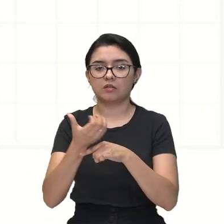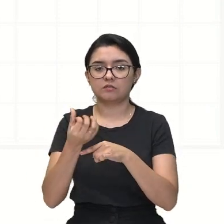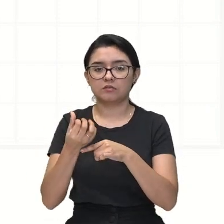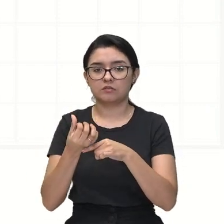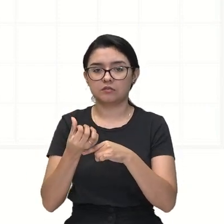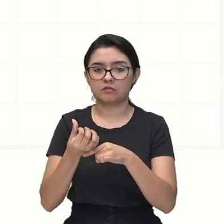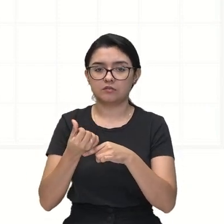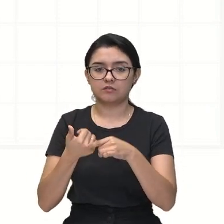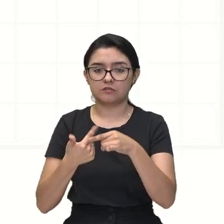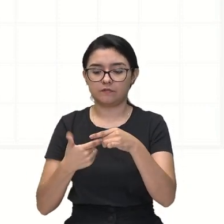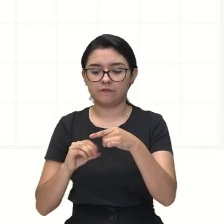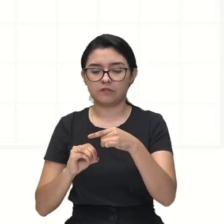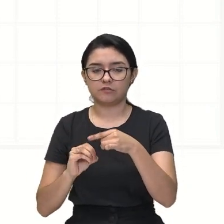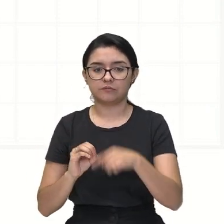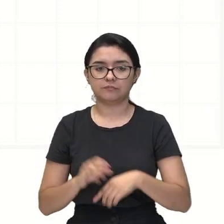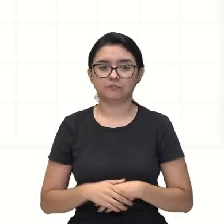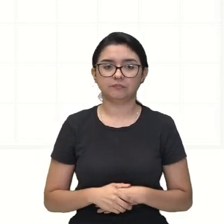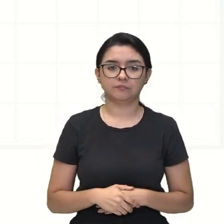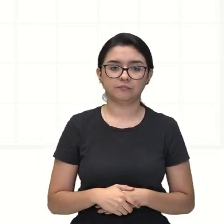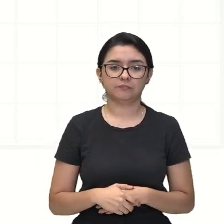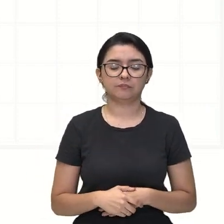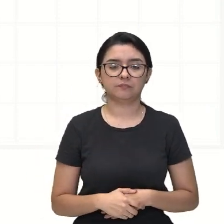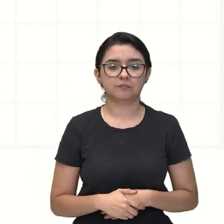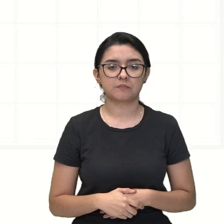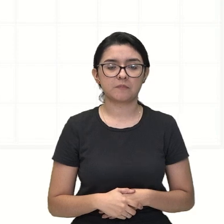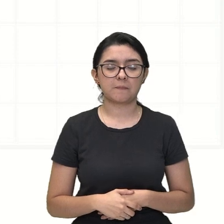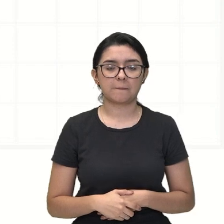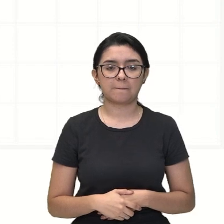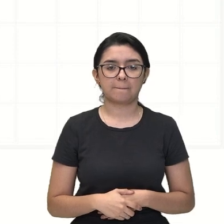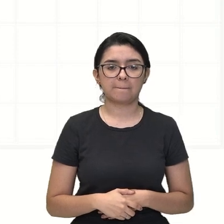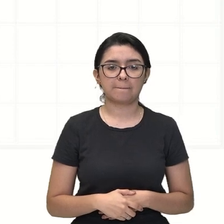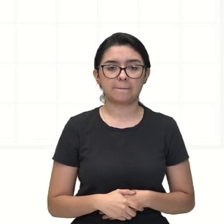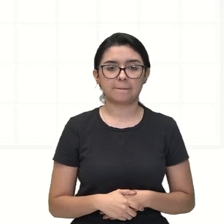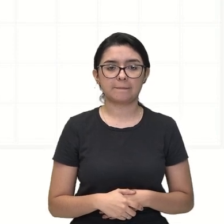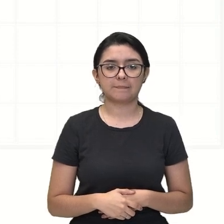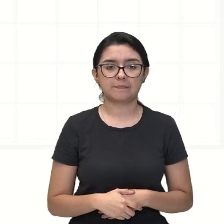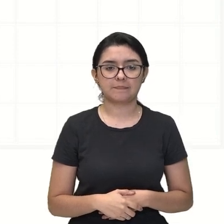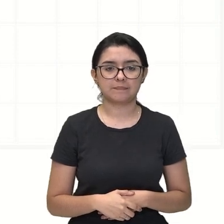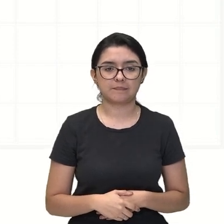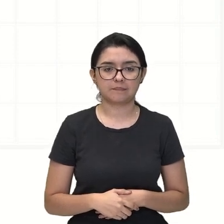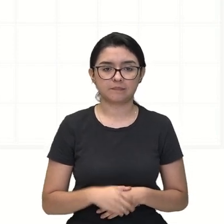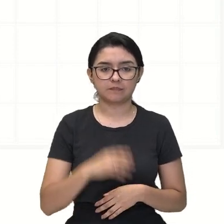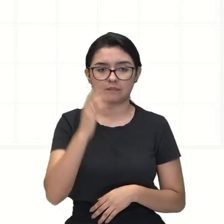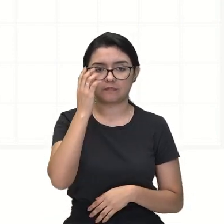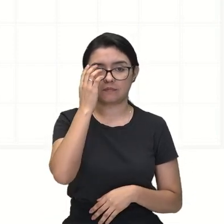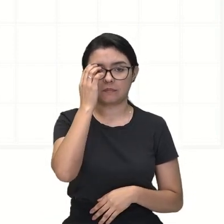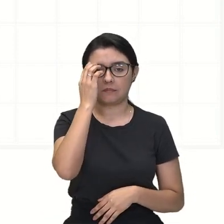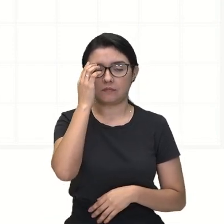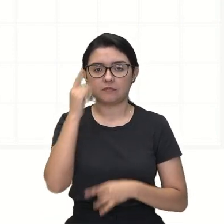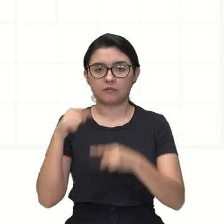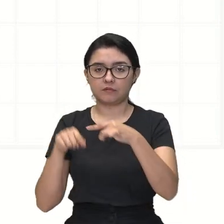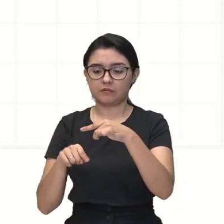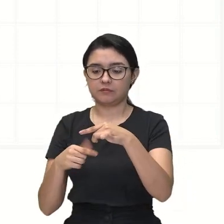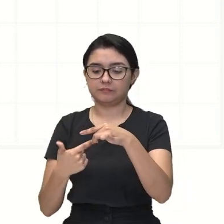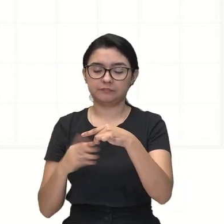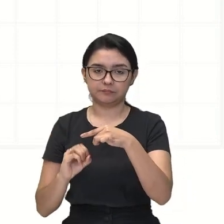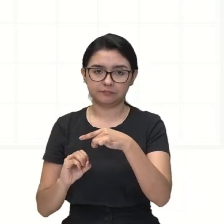equivalente a 4/5, só que com o denominador igual a 20,